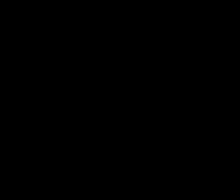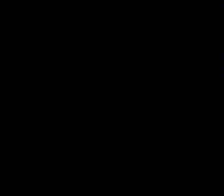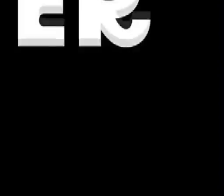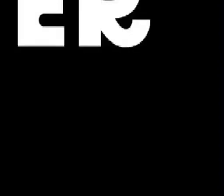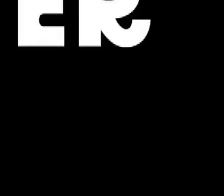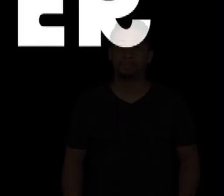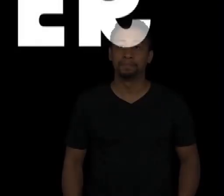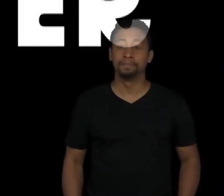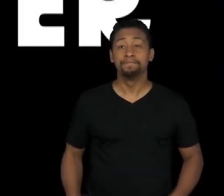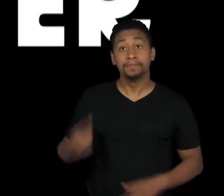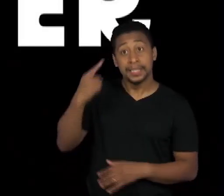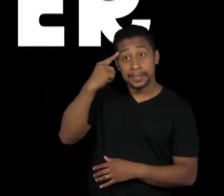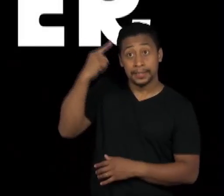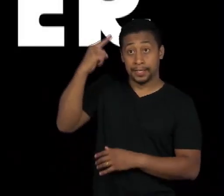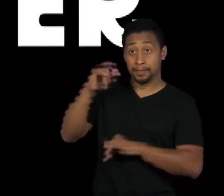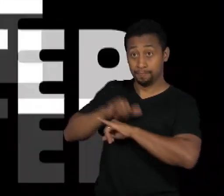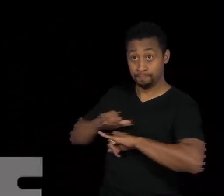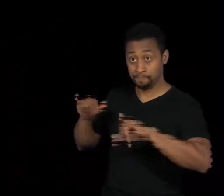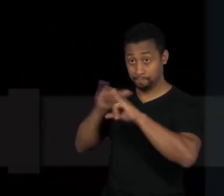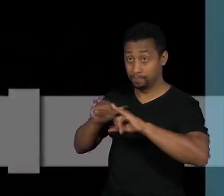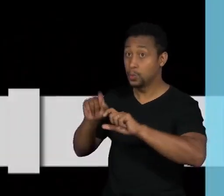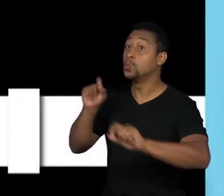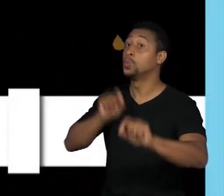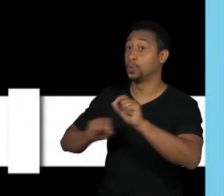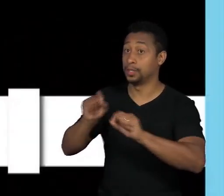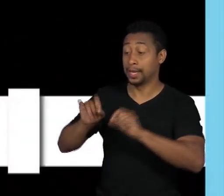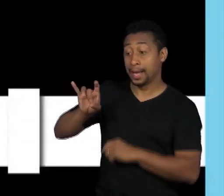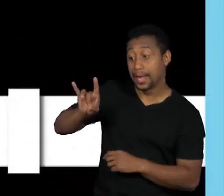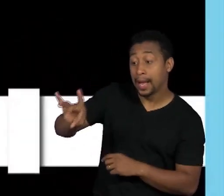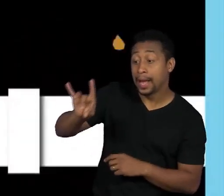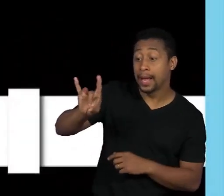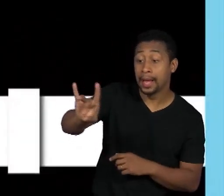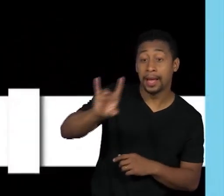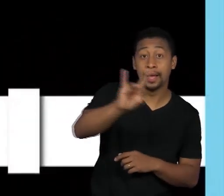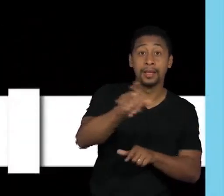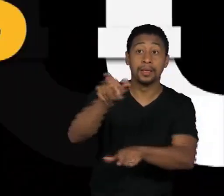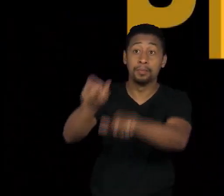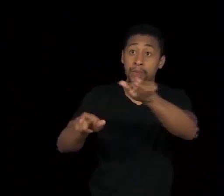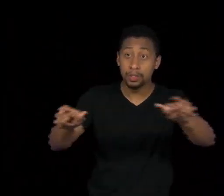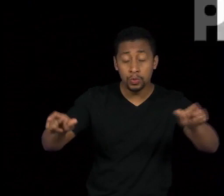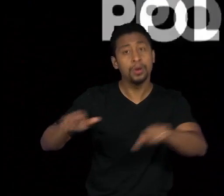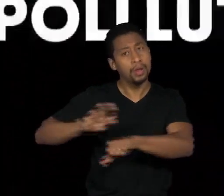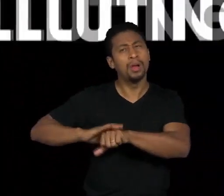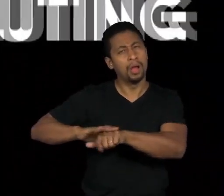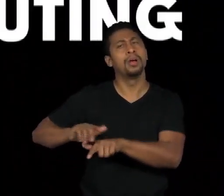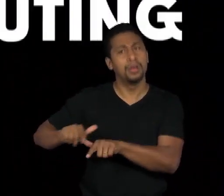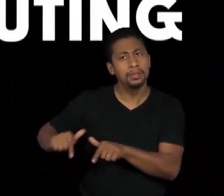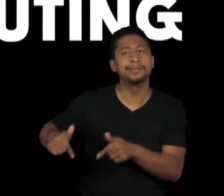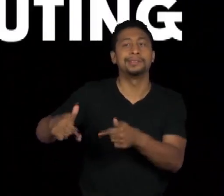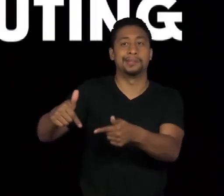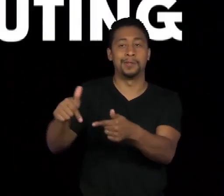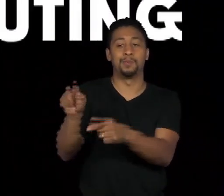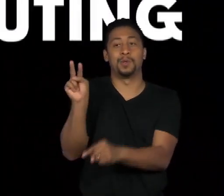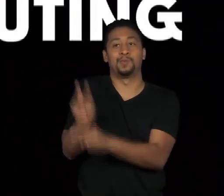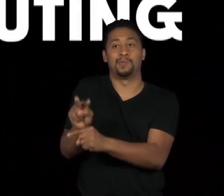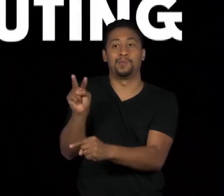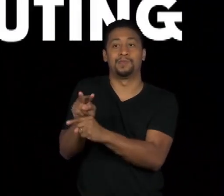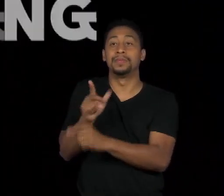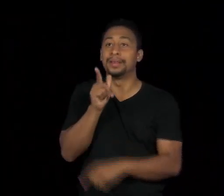A ideia da campanha é que cada um faça o que estiver a seu alcance para preservar a